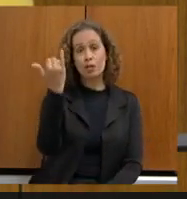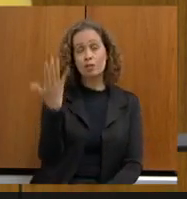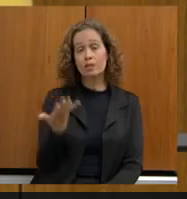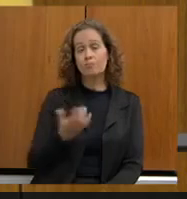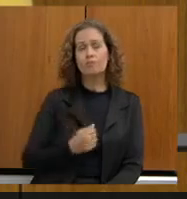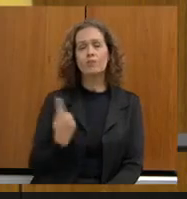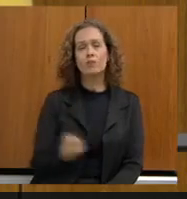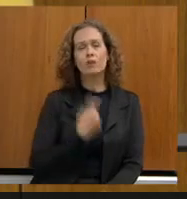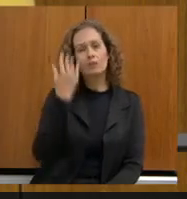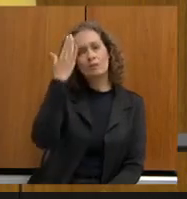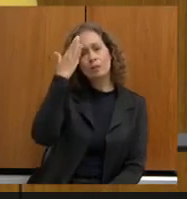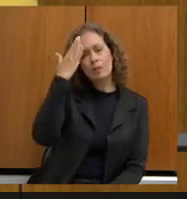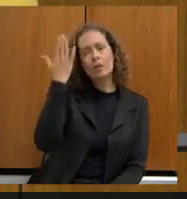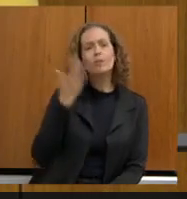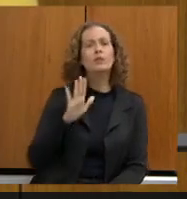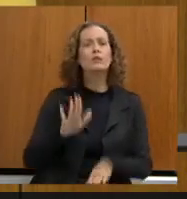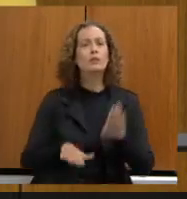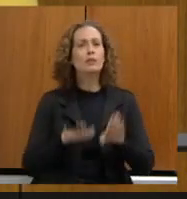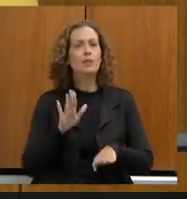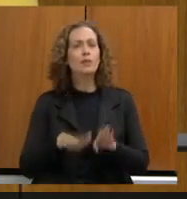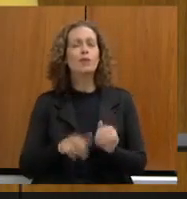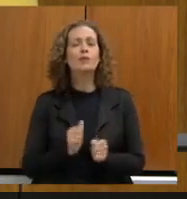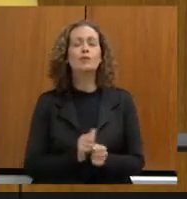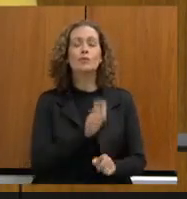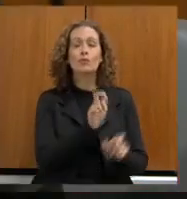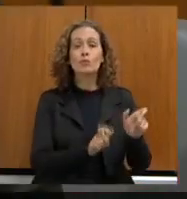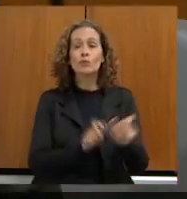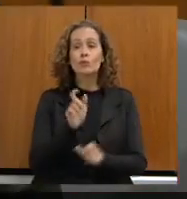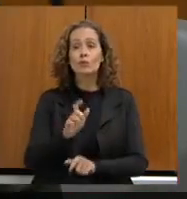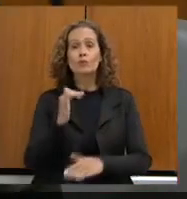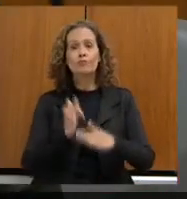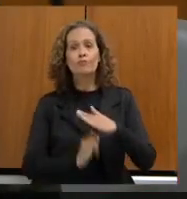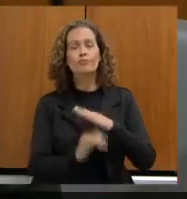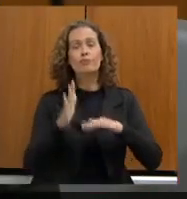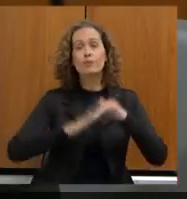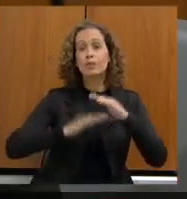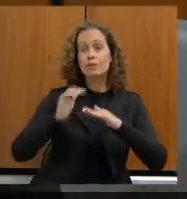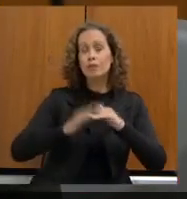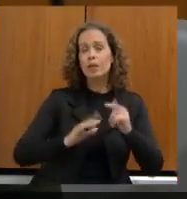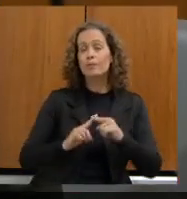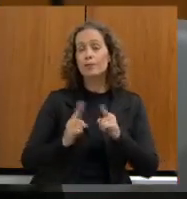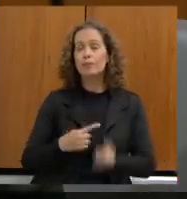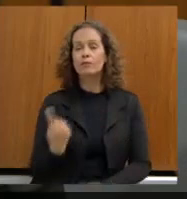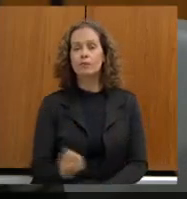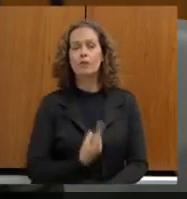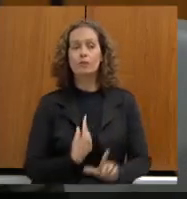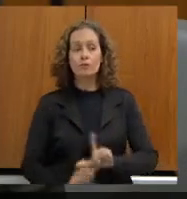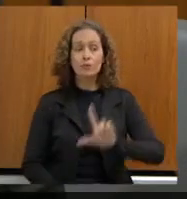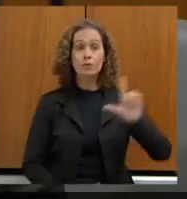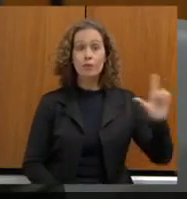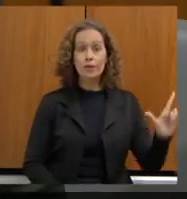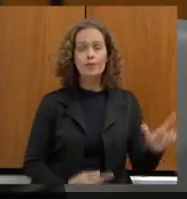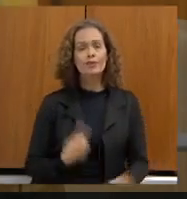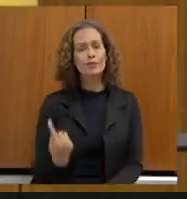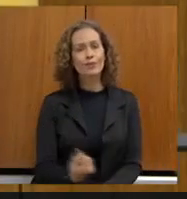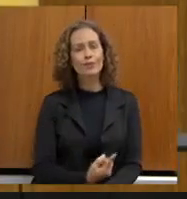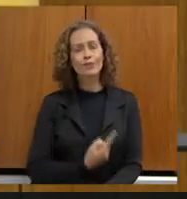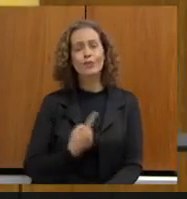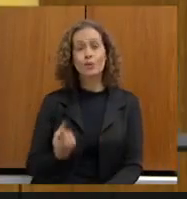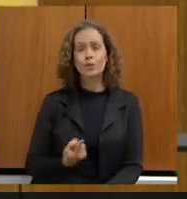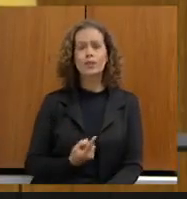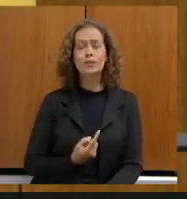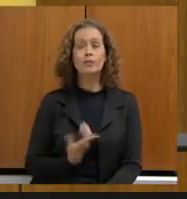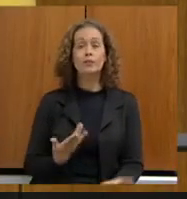depende muito do número de efetivos para essas novas frações mas dizer que nós lá no leste Estamos anciosos por novas